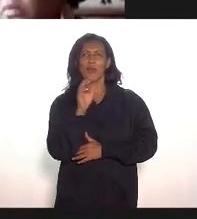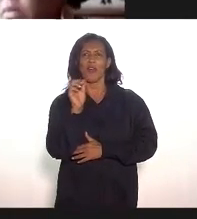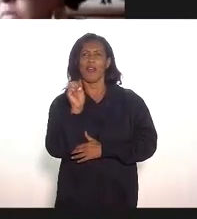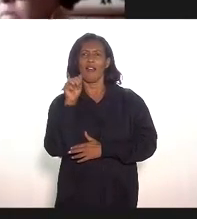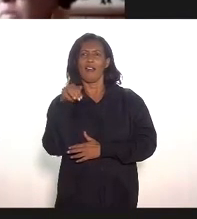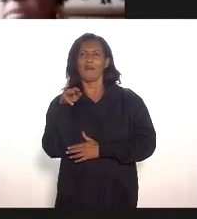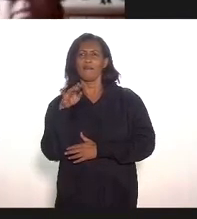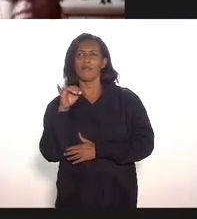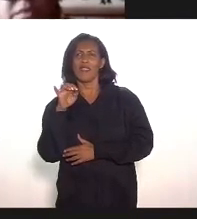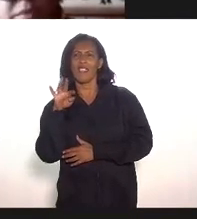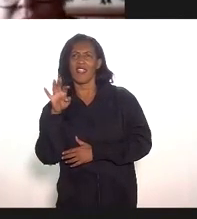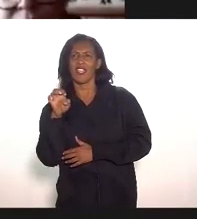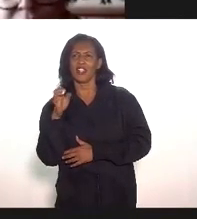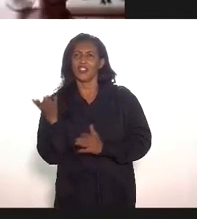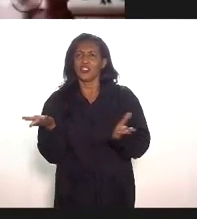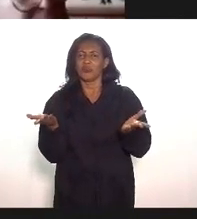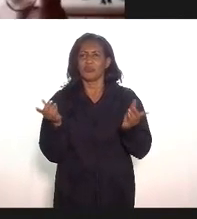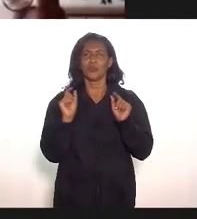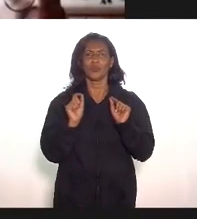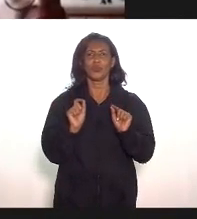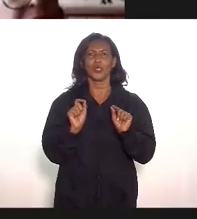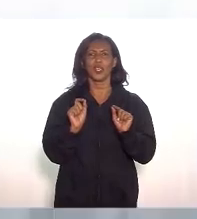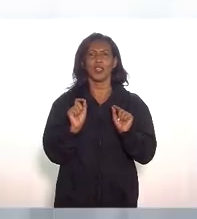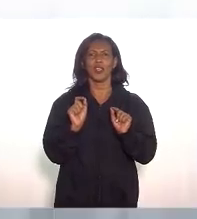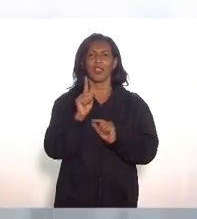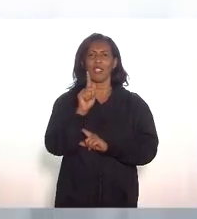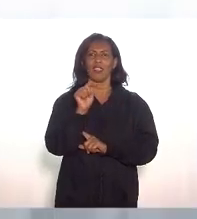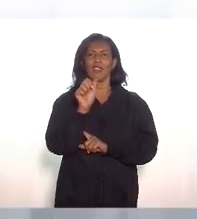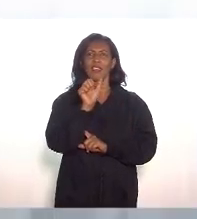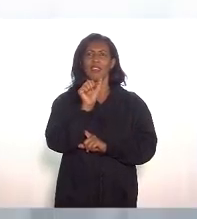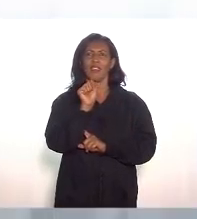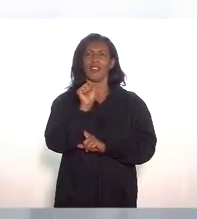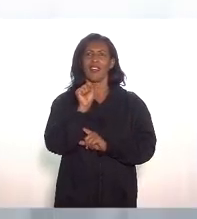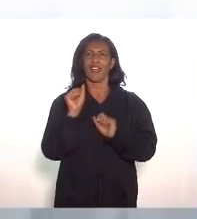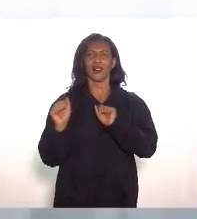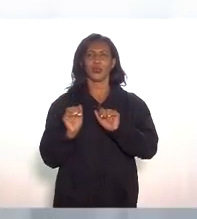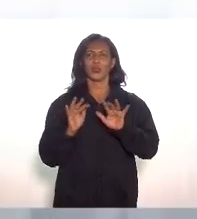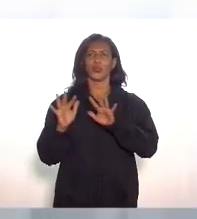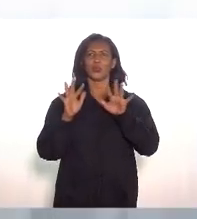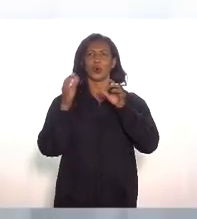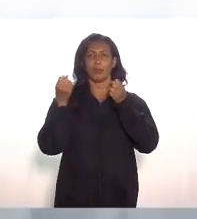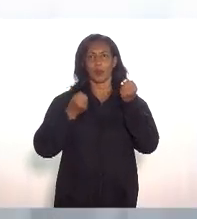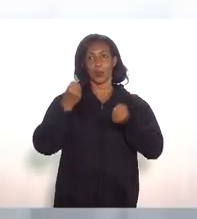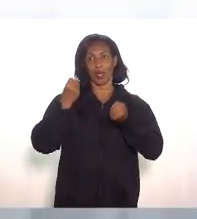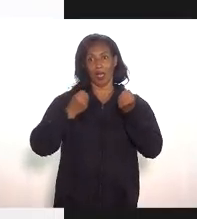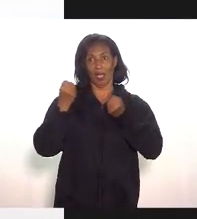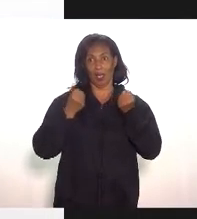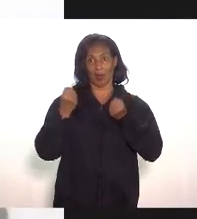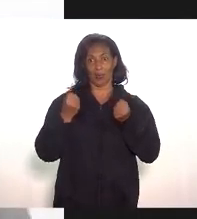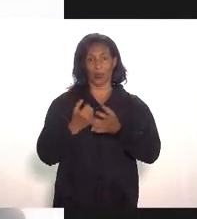com a proposição? Deve ser os gases emitidos pelos veículos.